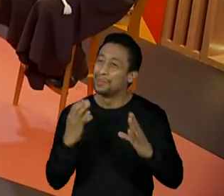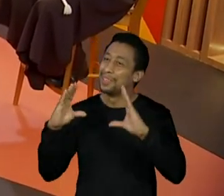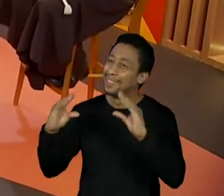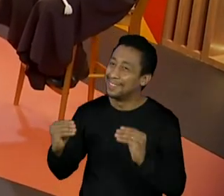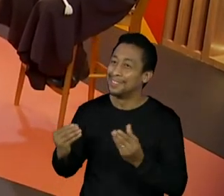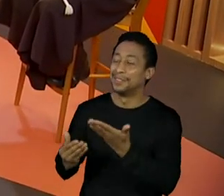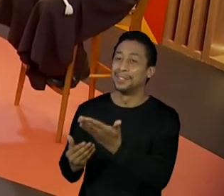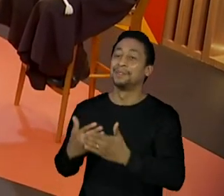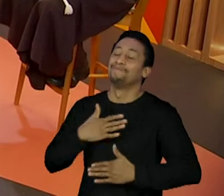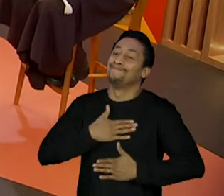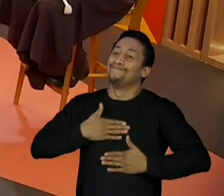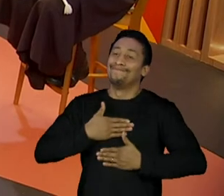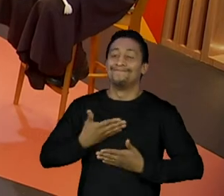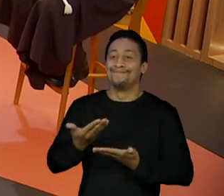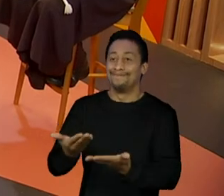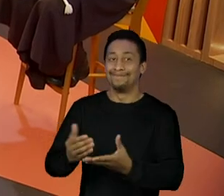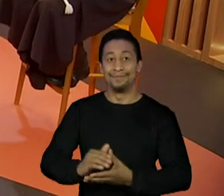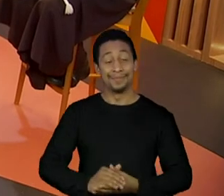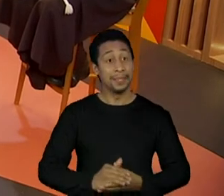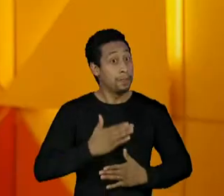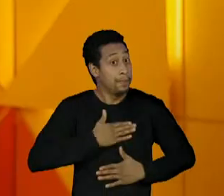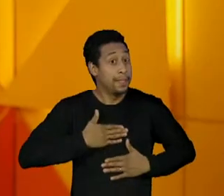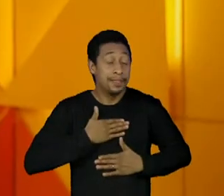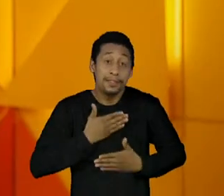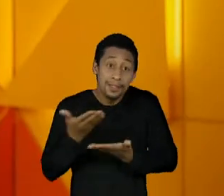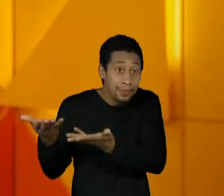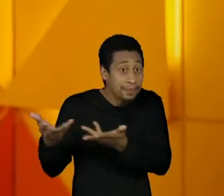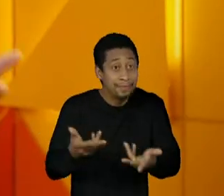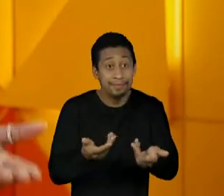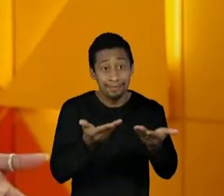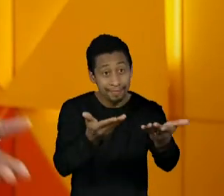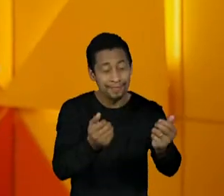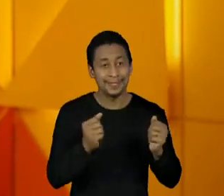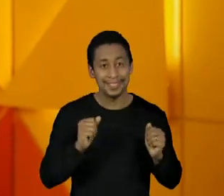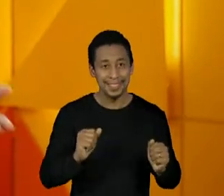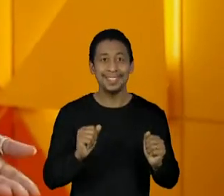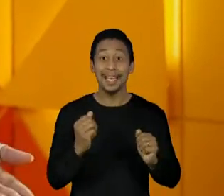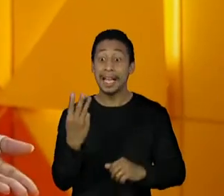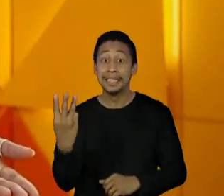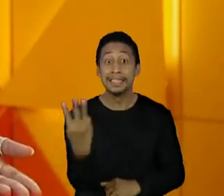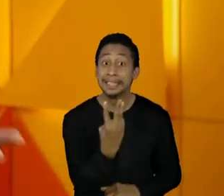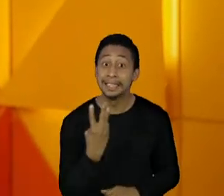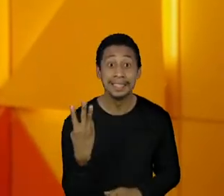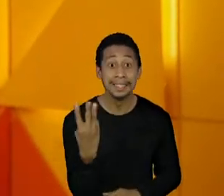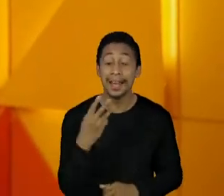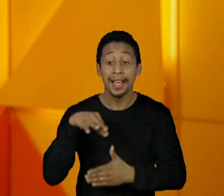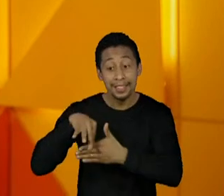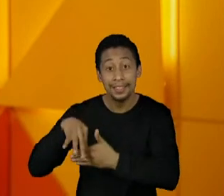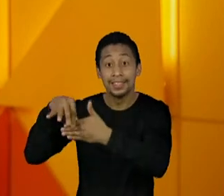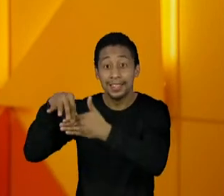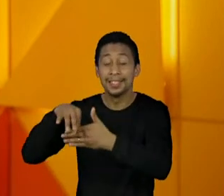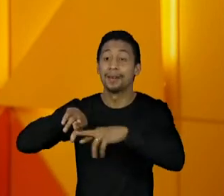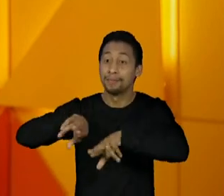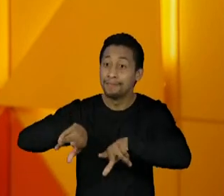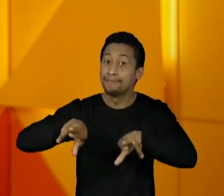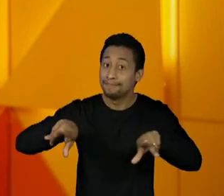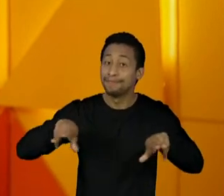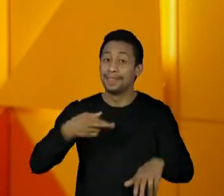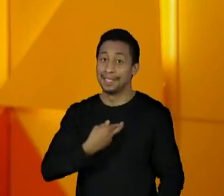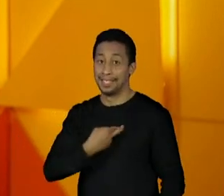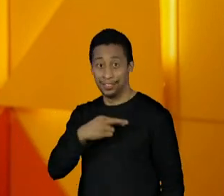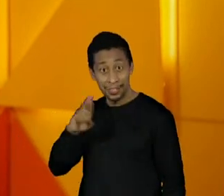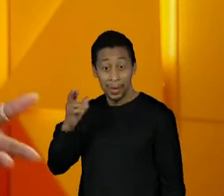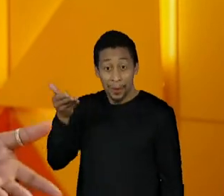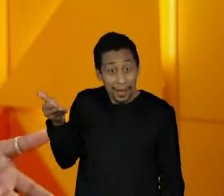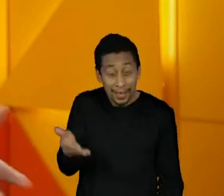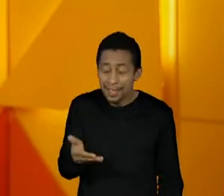prazer estar com vocês aqui. Muito obrigado. Prazer é meu. Eu acho que só da gente ter três lideranças de diferentes religiões aqui nesse programa